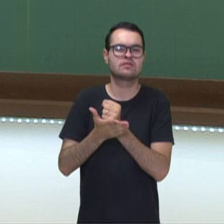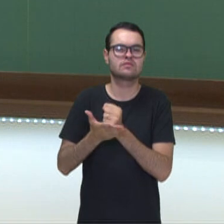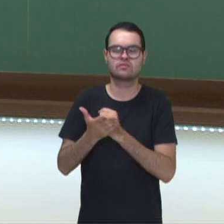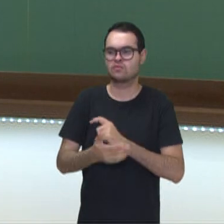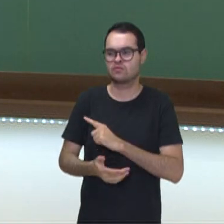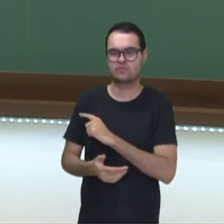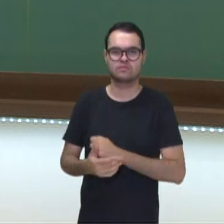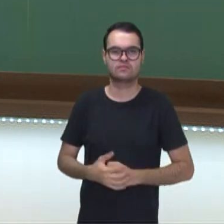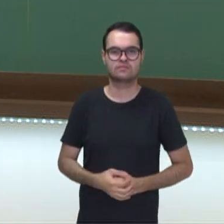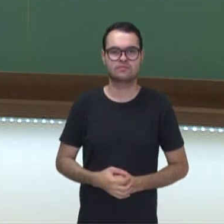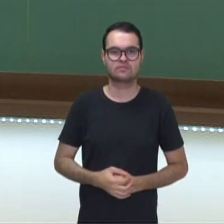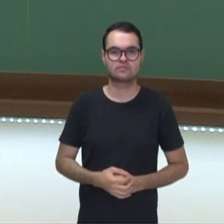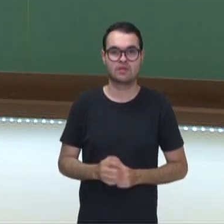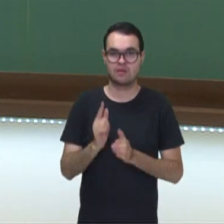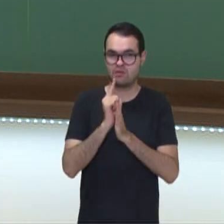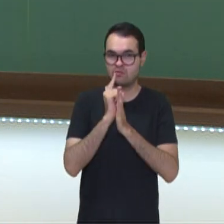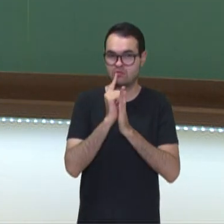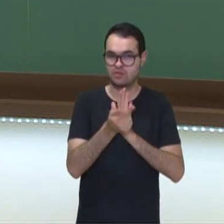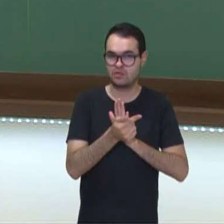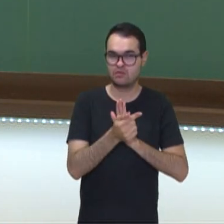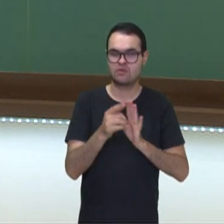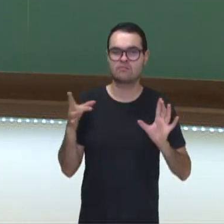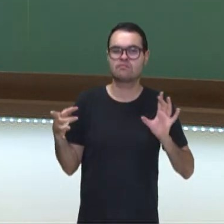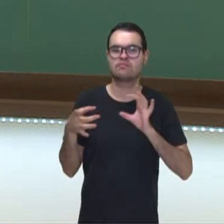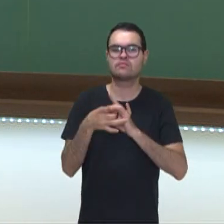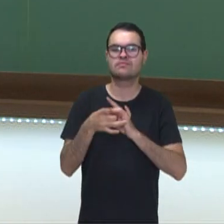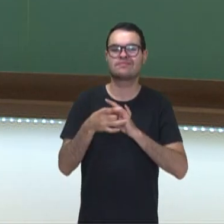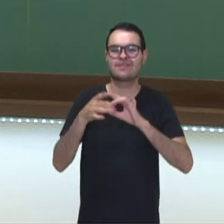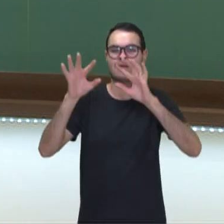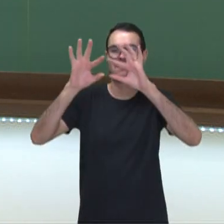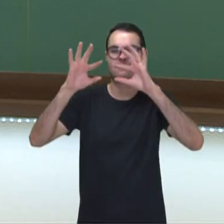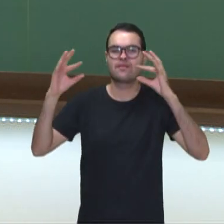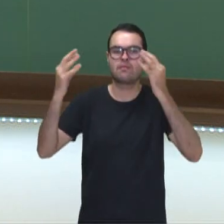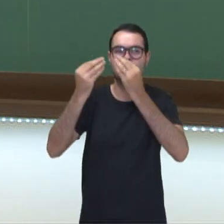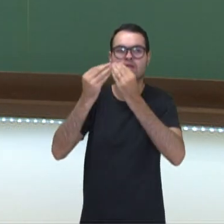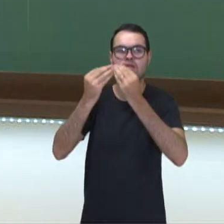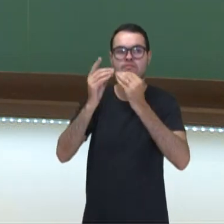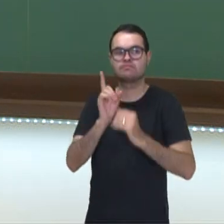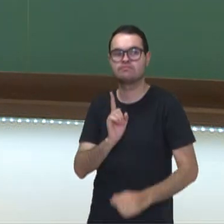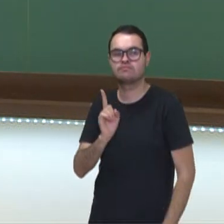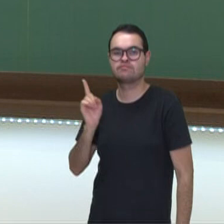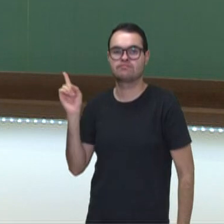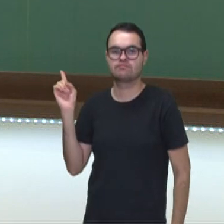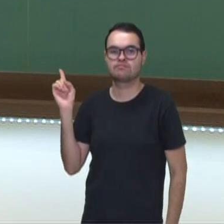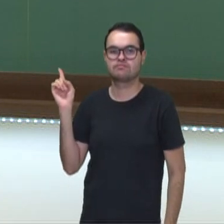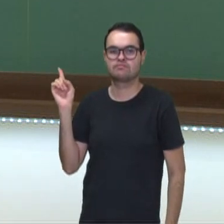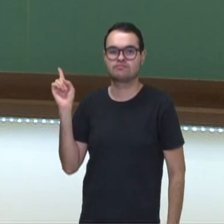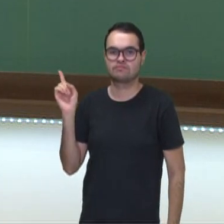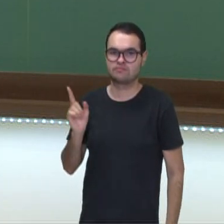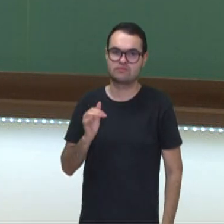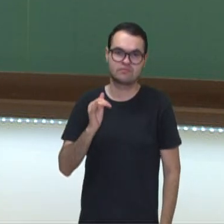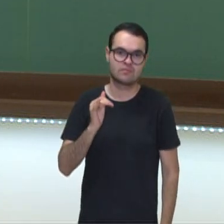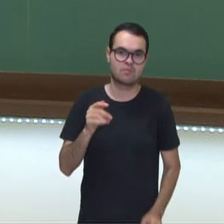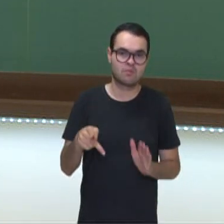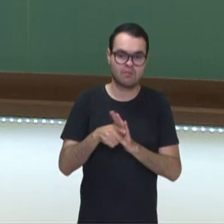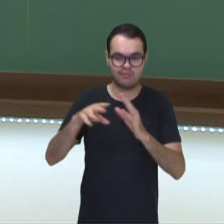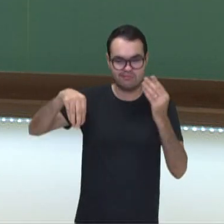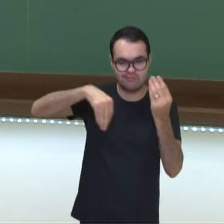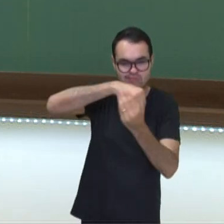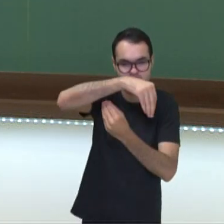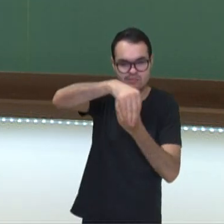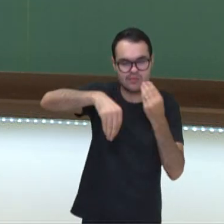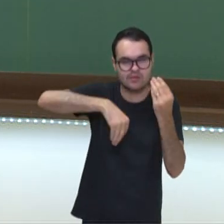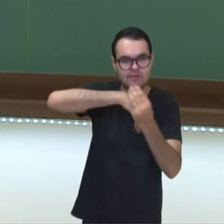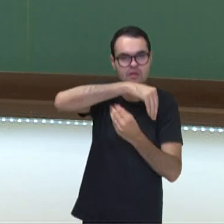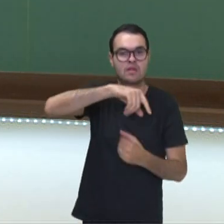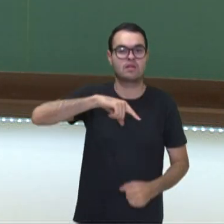quadrinho, e esse gênero pertence à grande família aí, né? Desse discurso híbrido, desse discurso